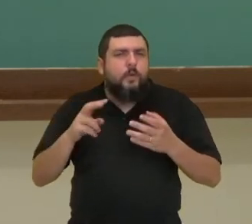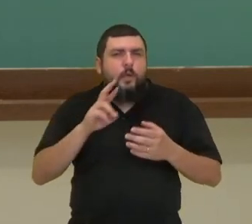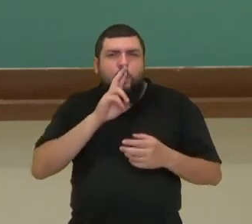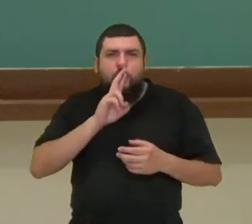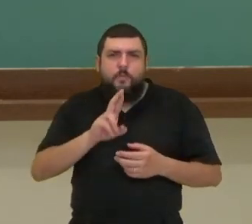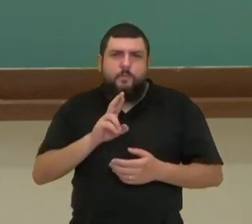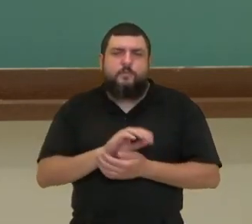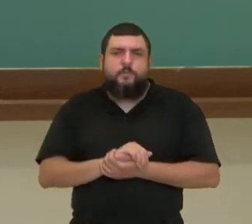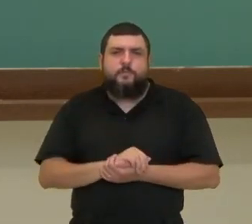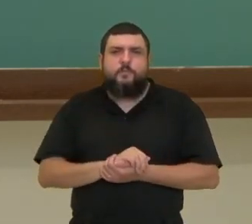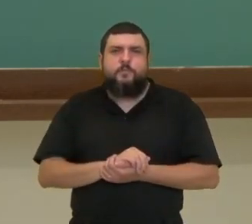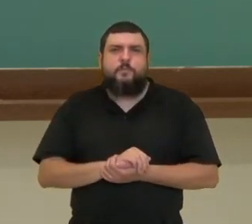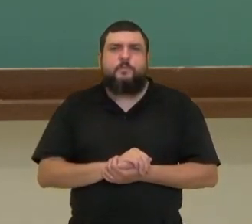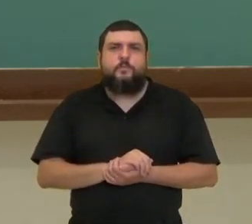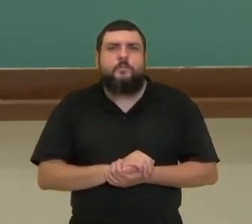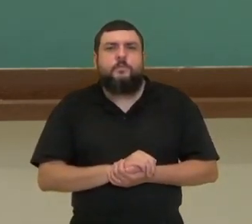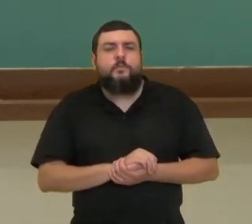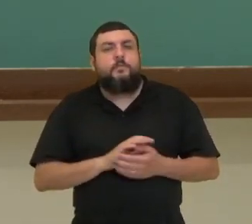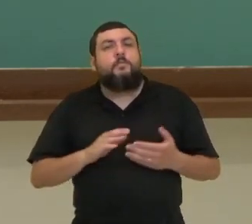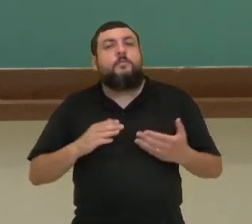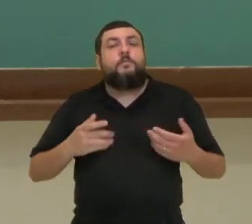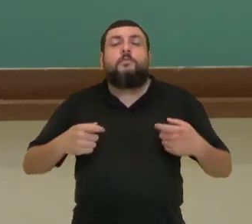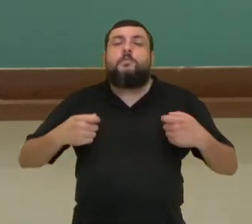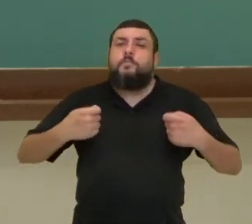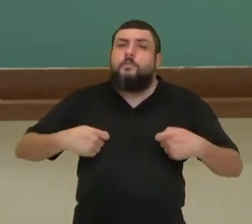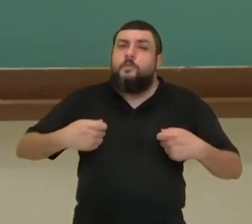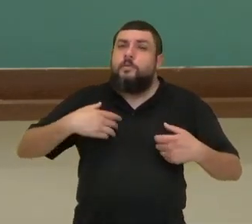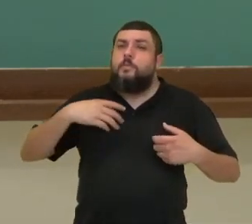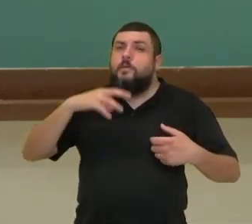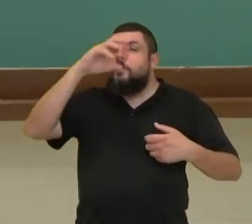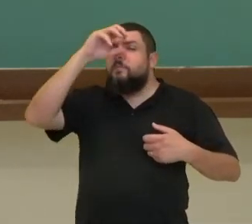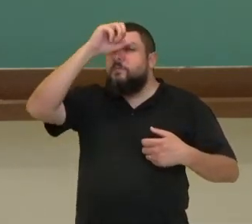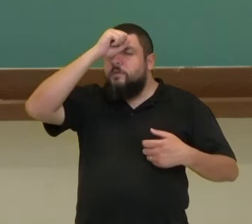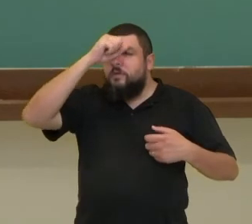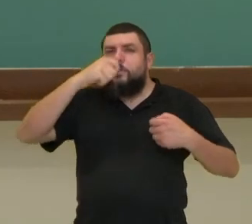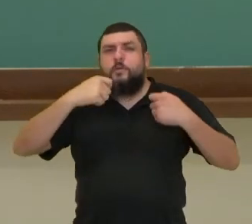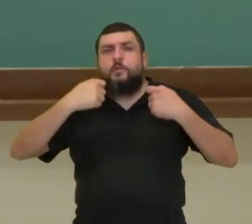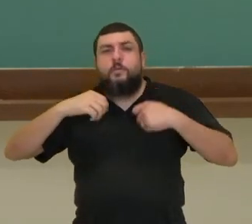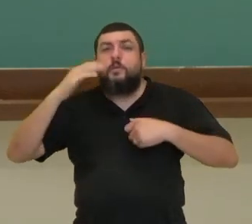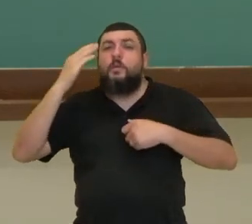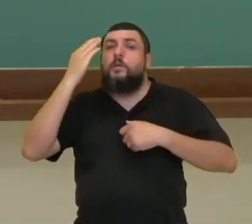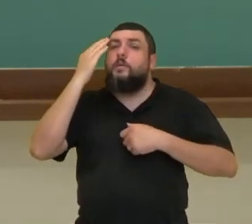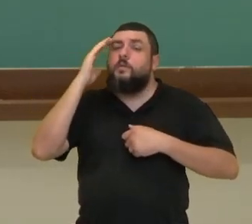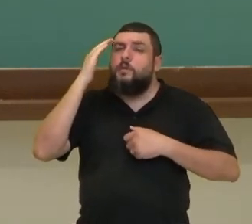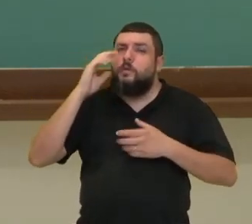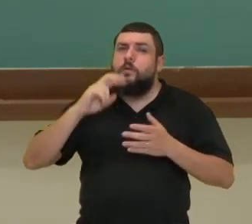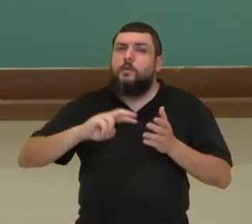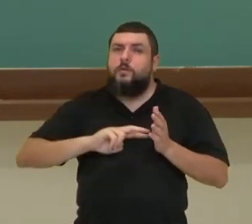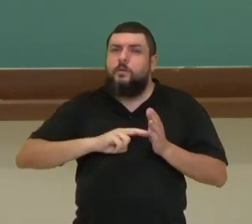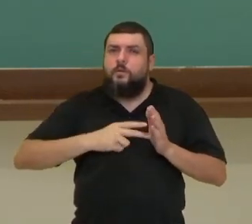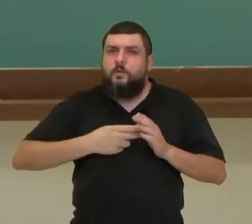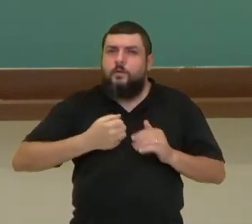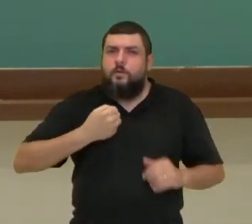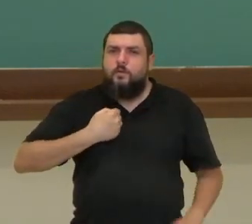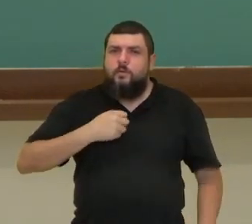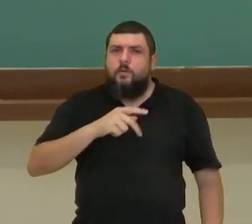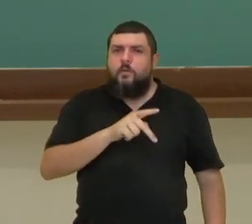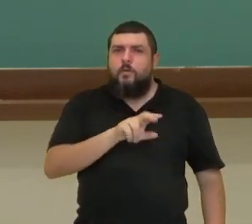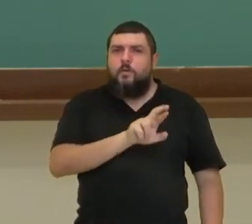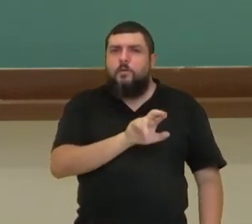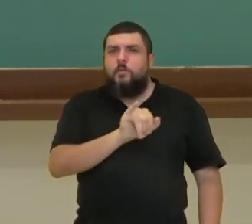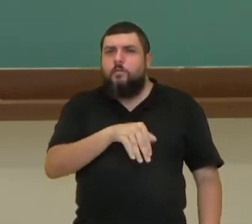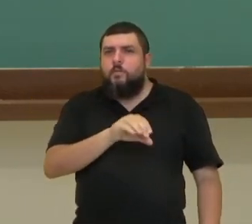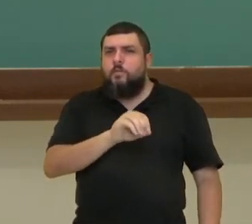para isso você precisa aprender, precisa entender o que significa um número primo e o que significa um